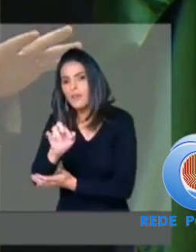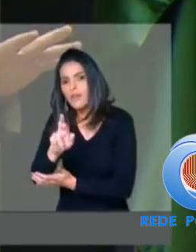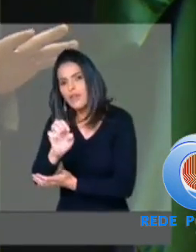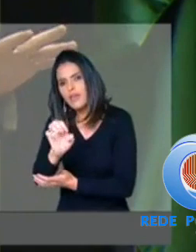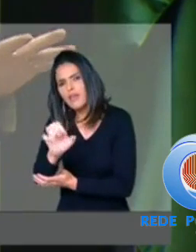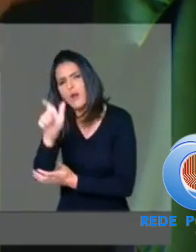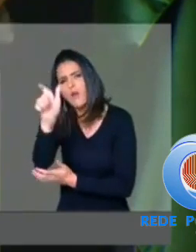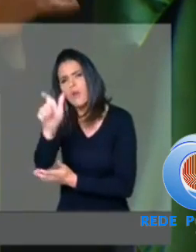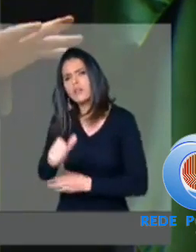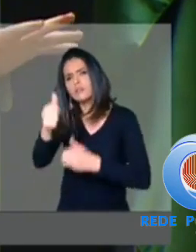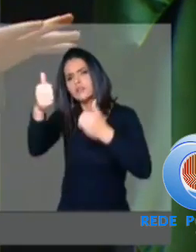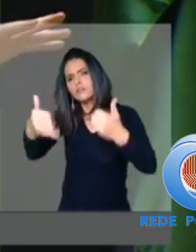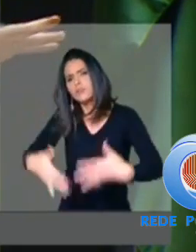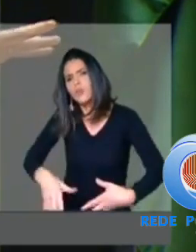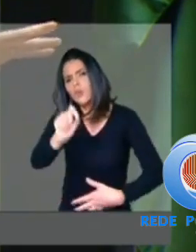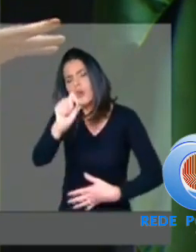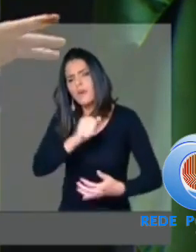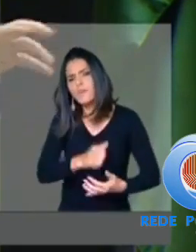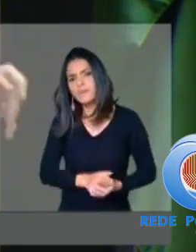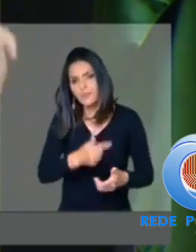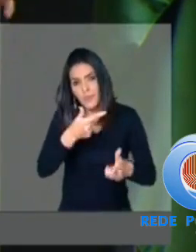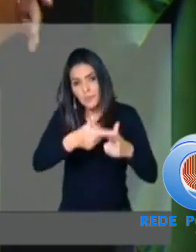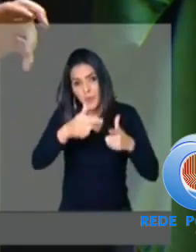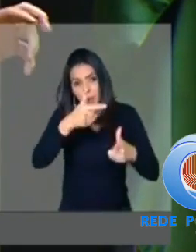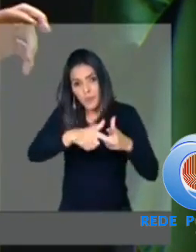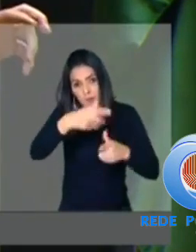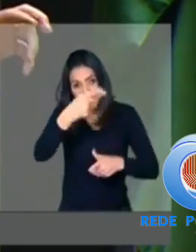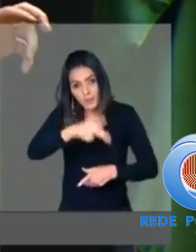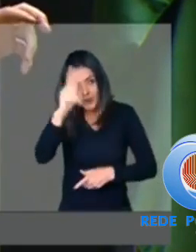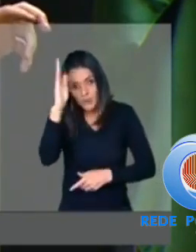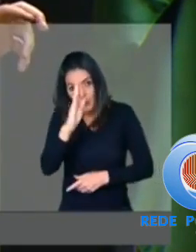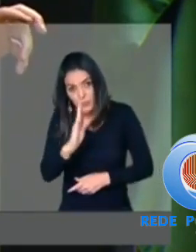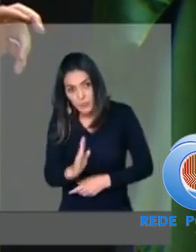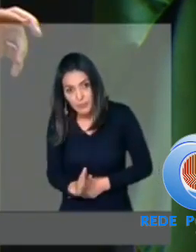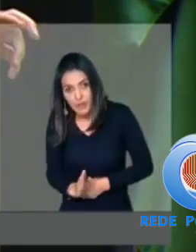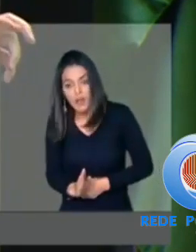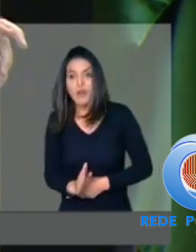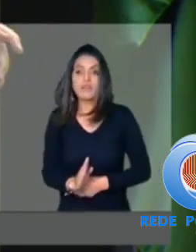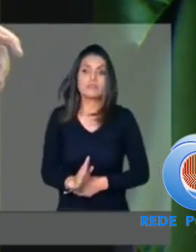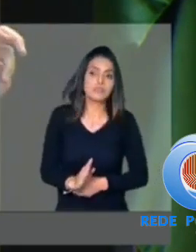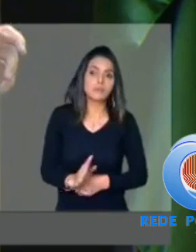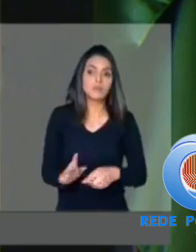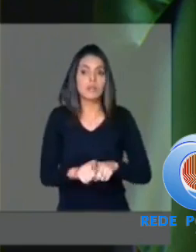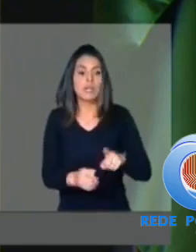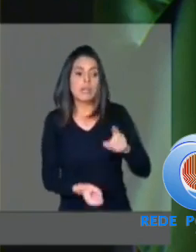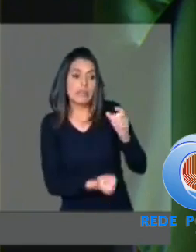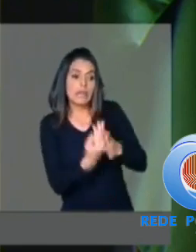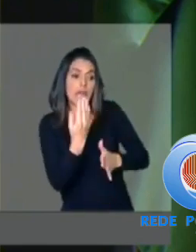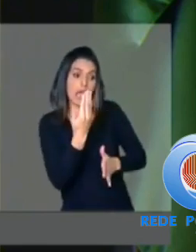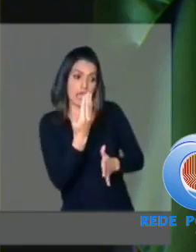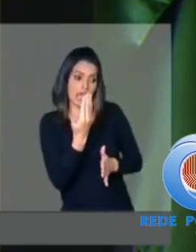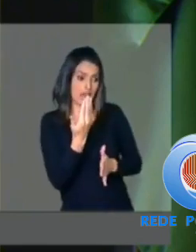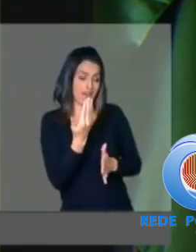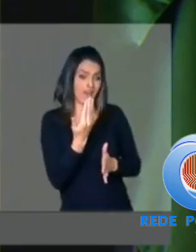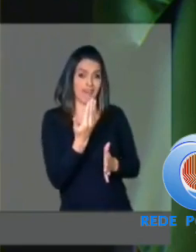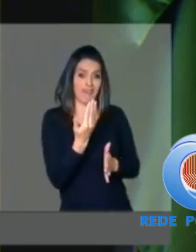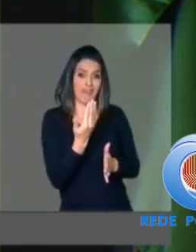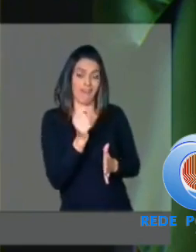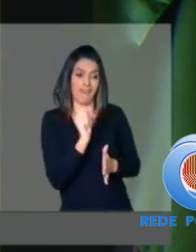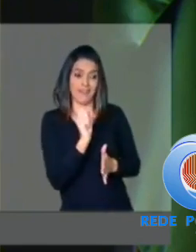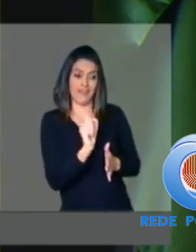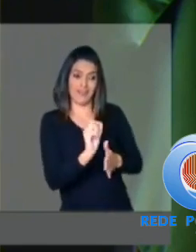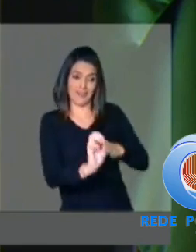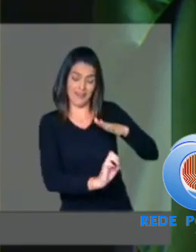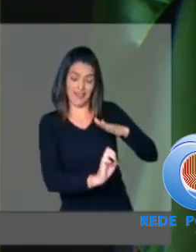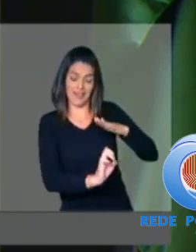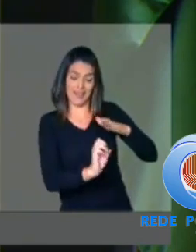problema do país, que o problema da geração de empregos é porque existe